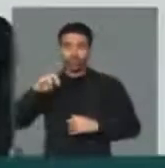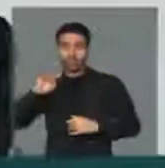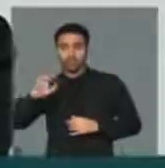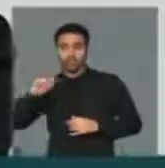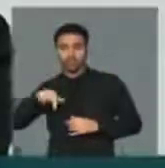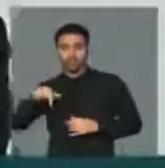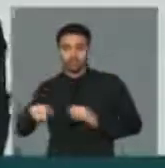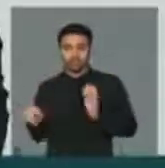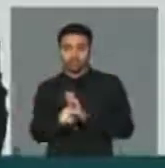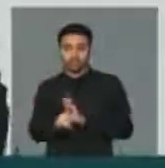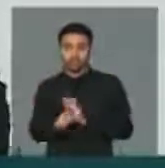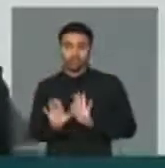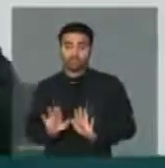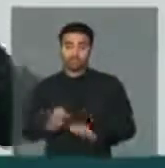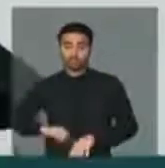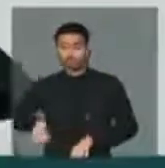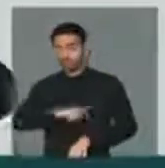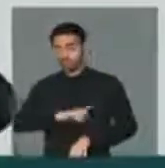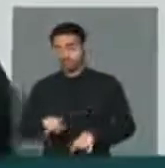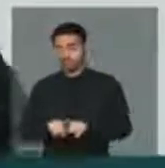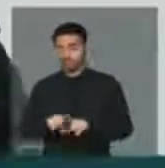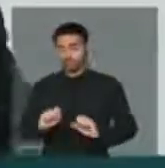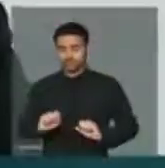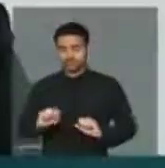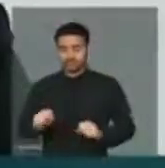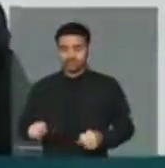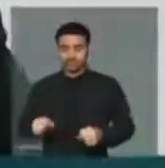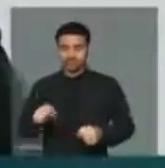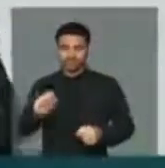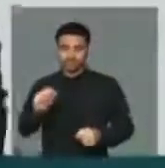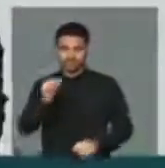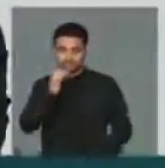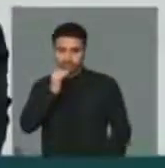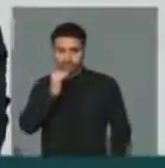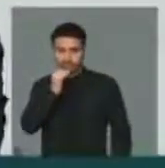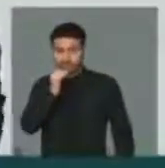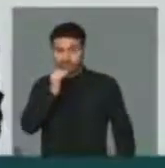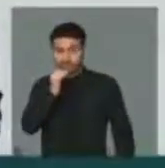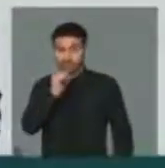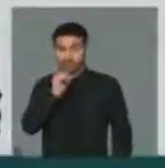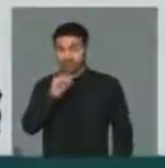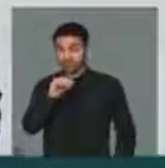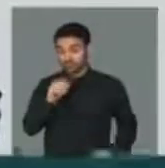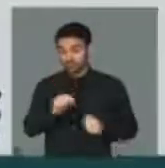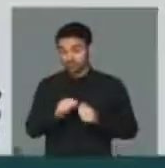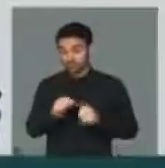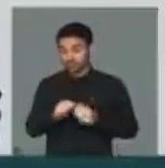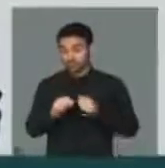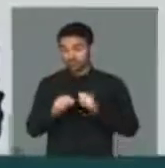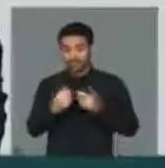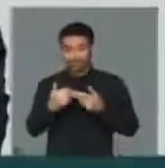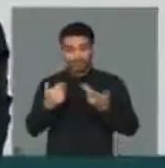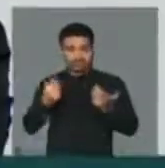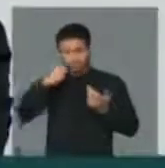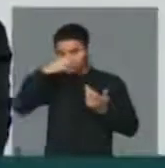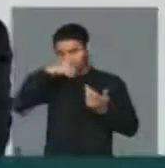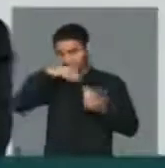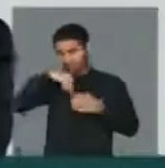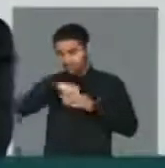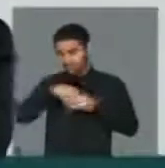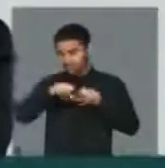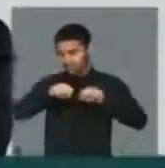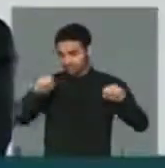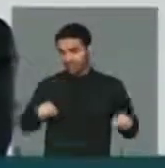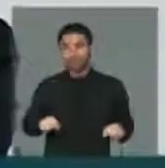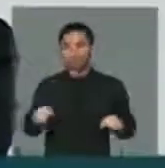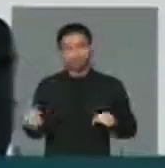defendemos que se criminalize, por exemplo, atitudes corruptas no sistema eleitoral. Hoje, quando a